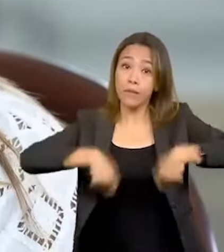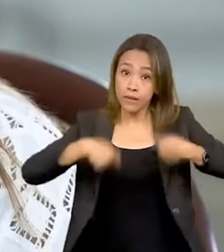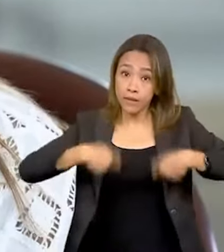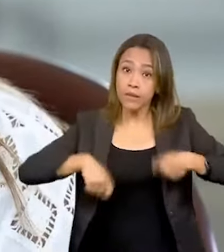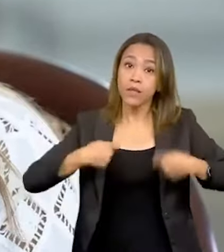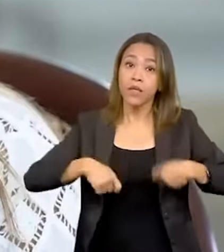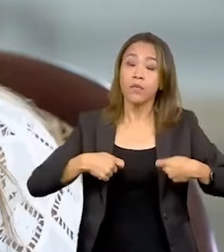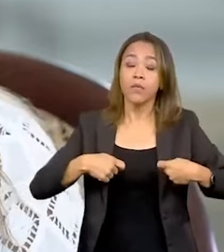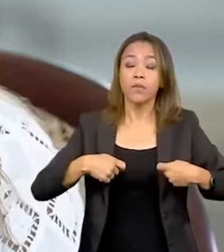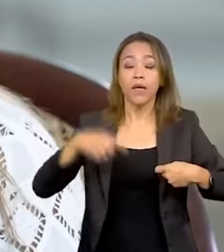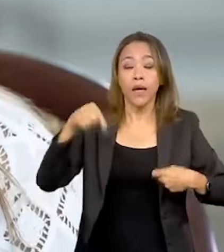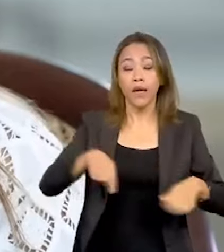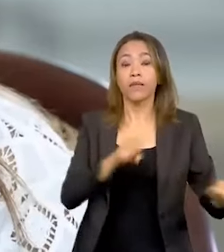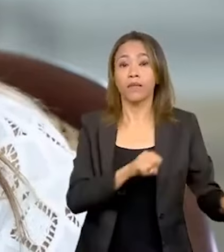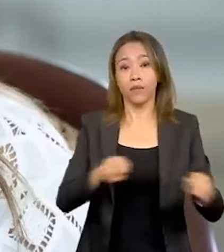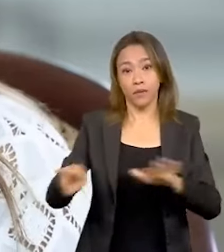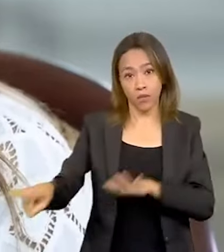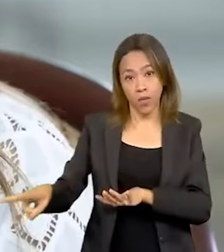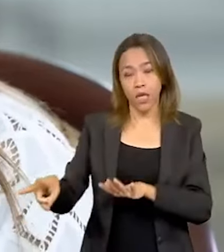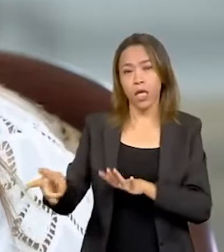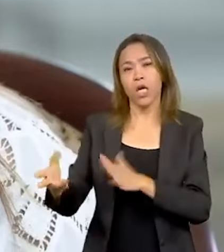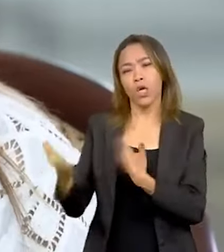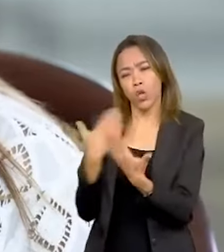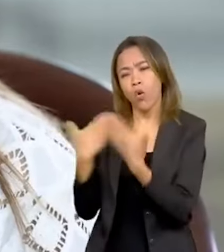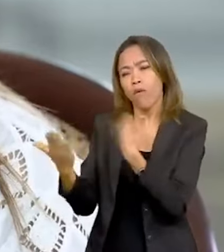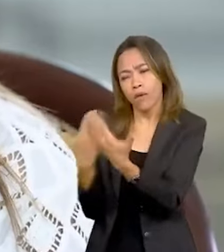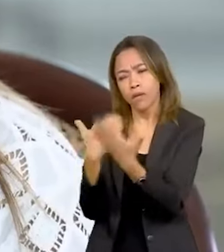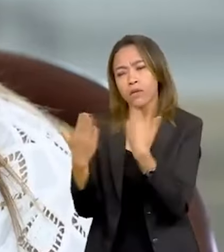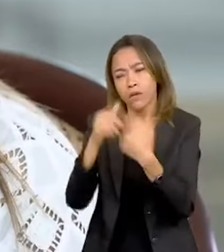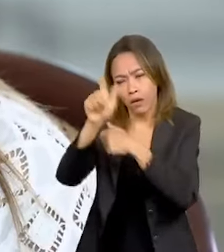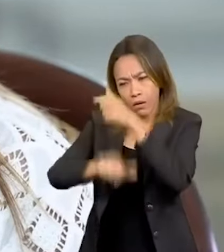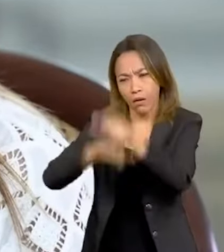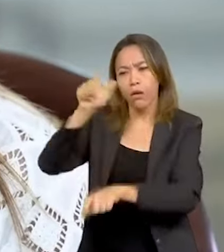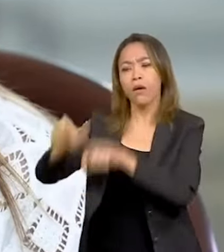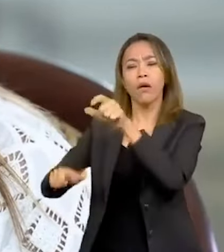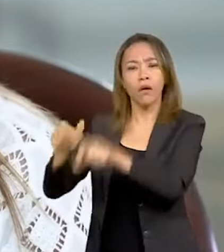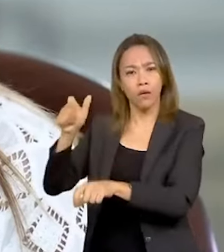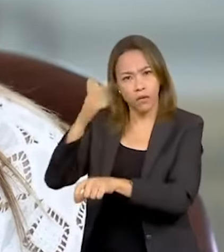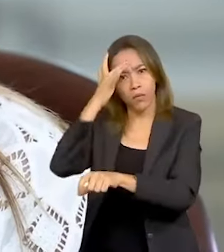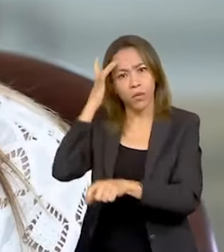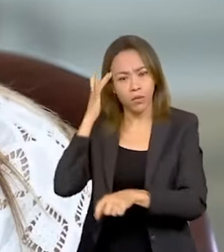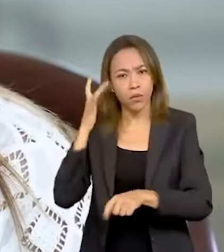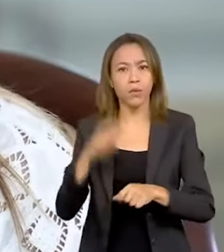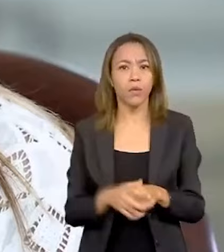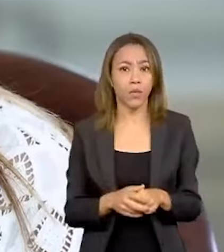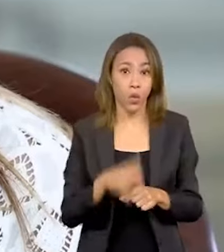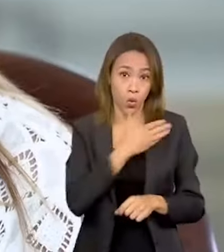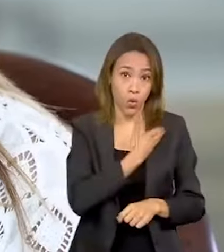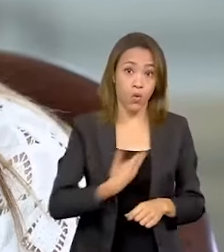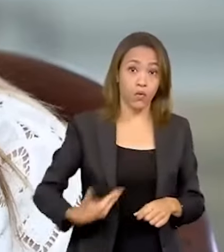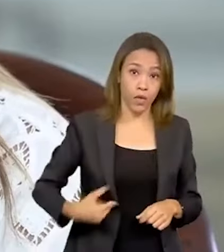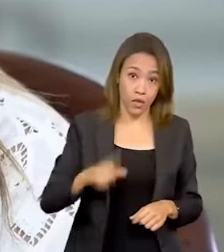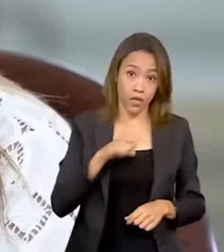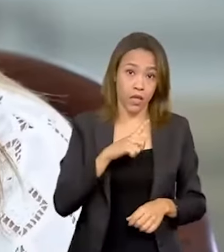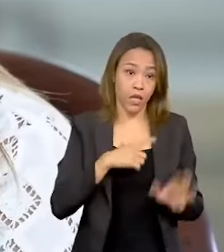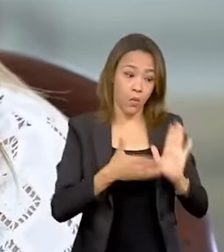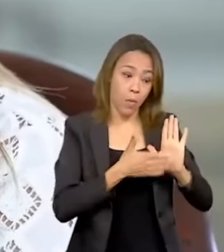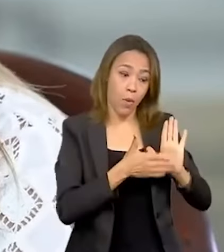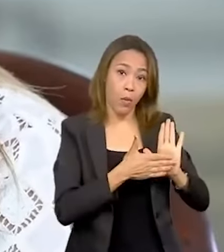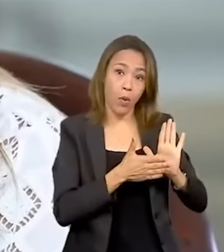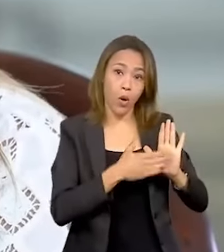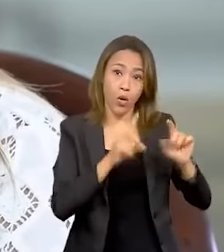discutido conversado bastante com as pessoas eu acho que o o governo tá com uma proposta de um de um plano de combate a